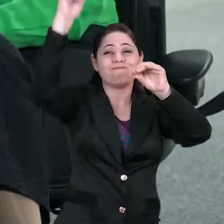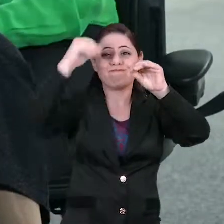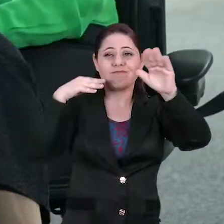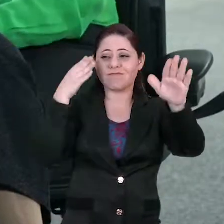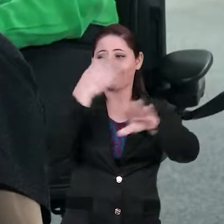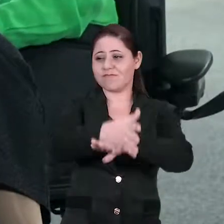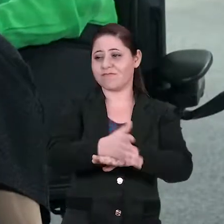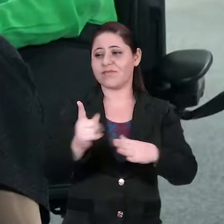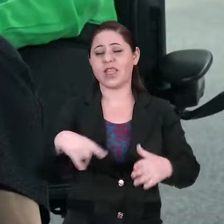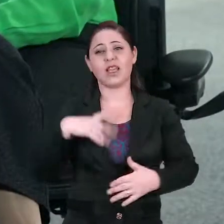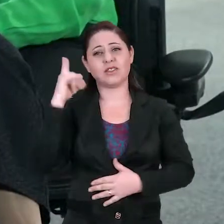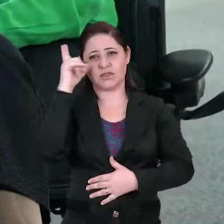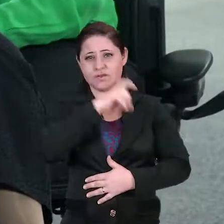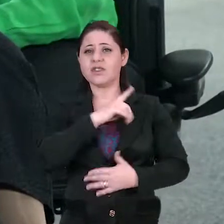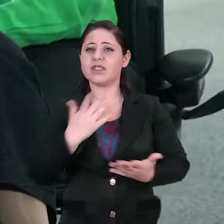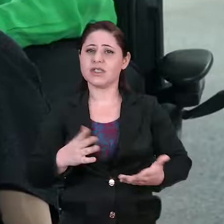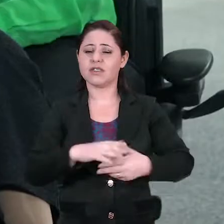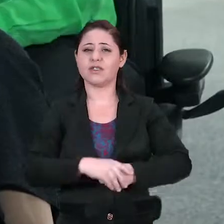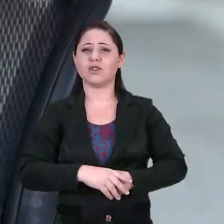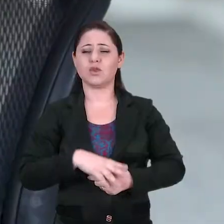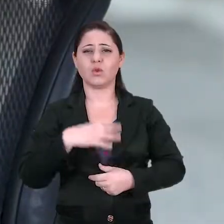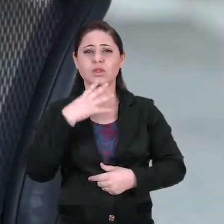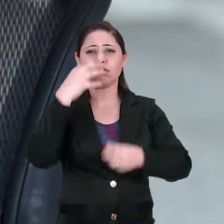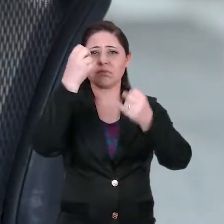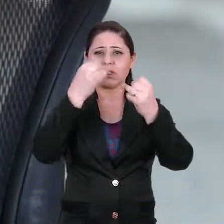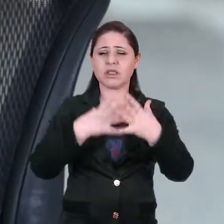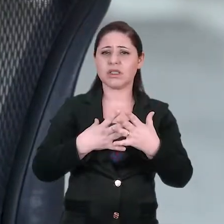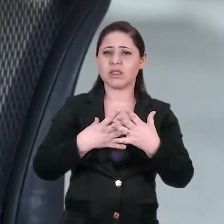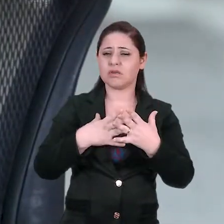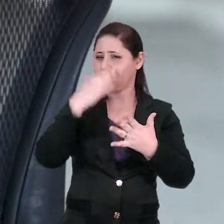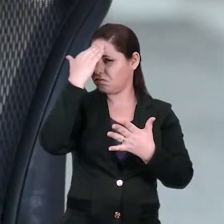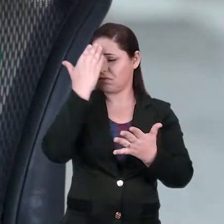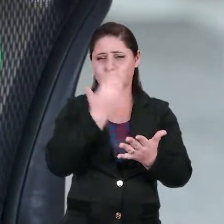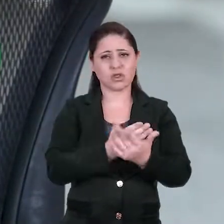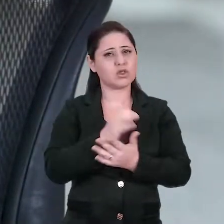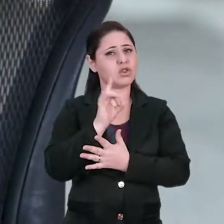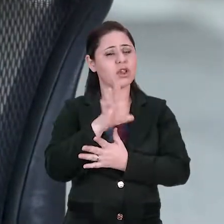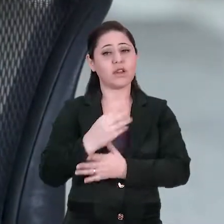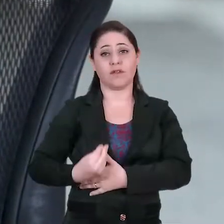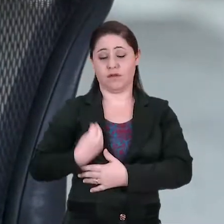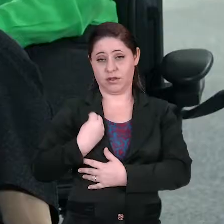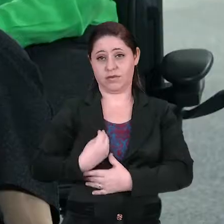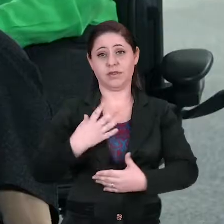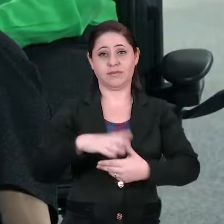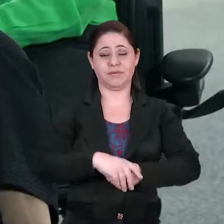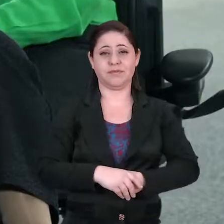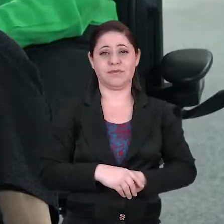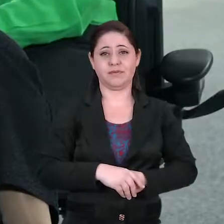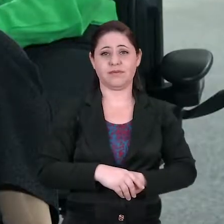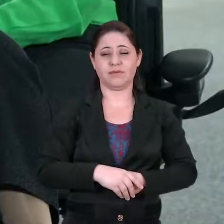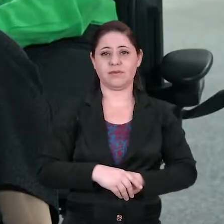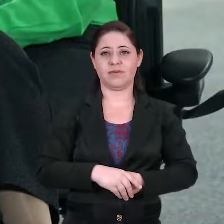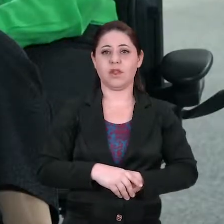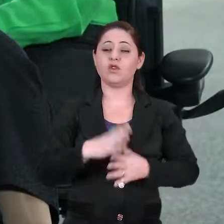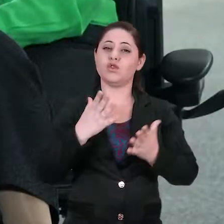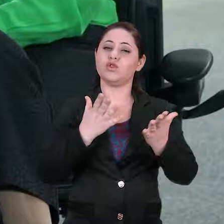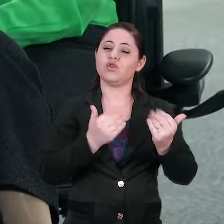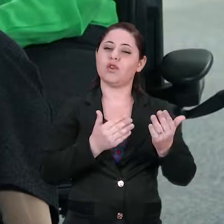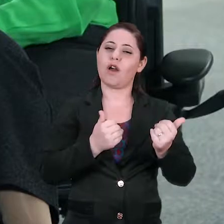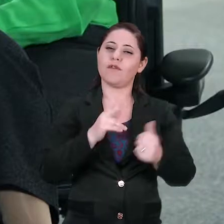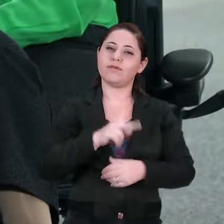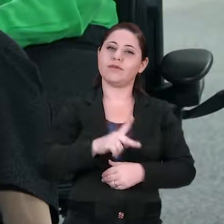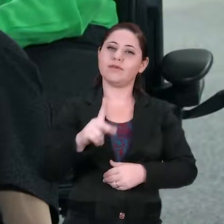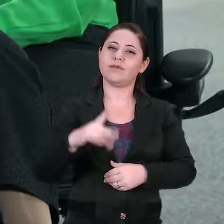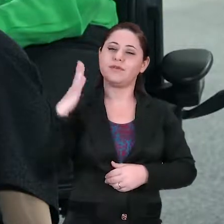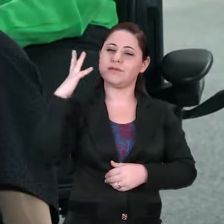iam embora. Olha, Ben-Hur foi contando assim, ninguém acredita, só quem viveu aquela época. E, se me permite, você é uma